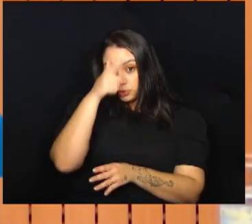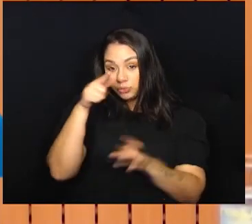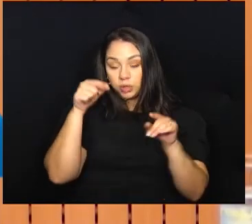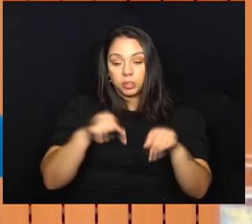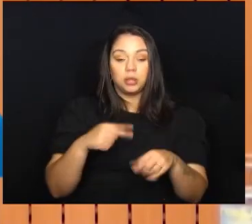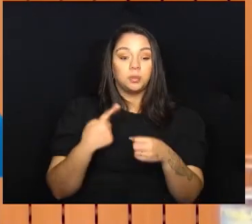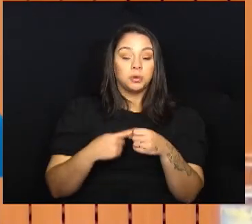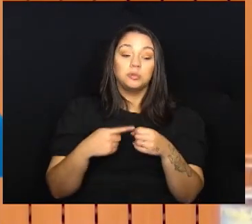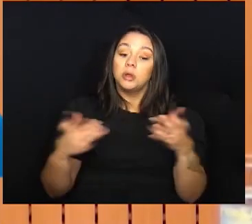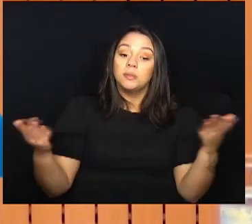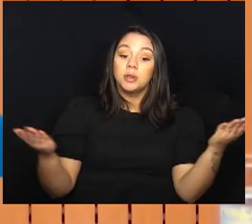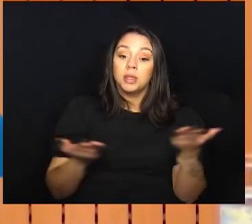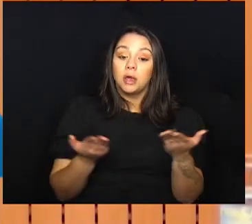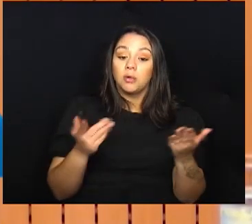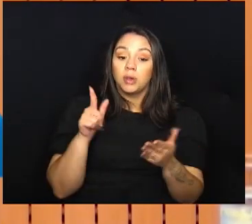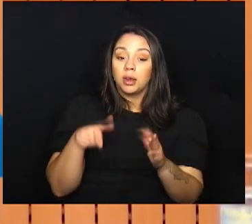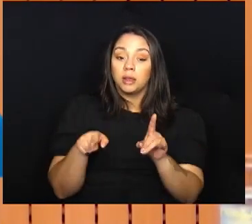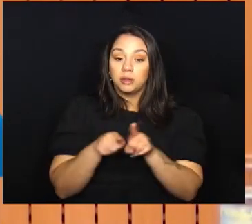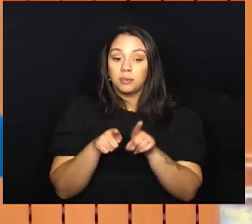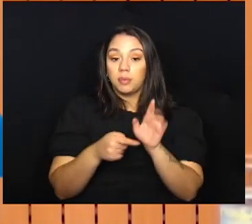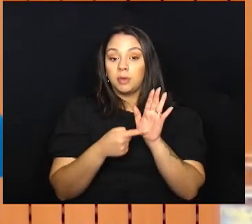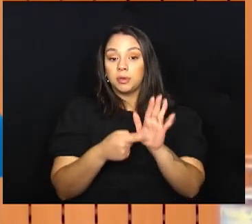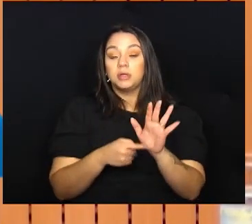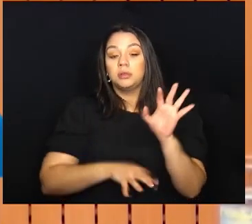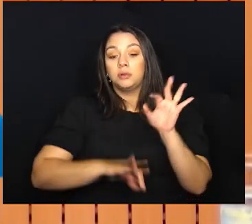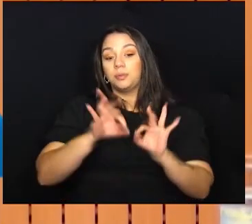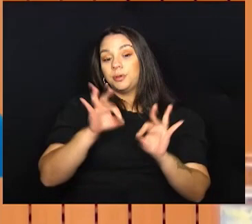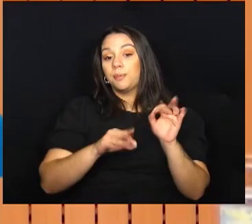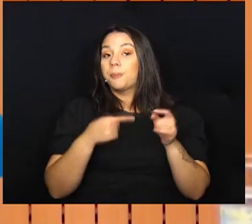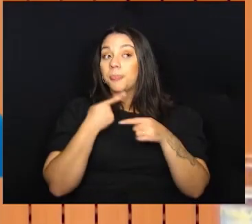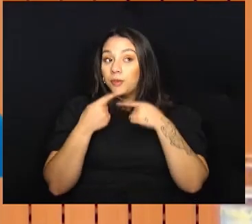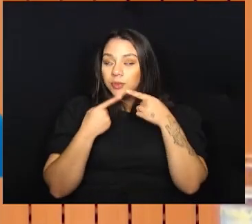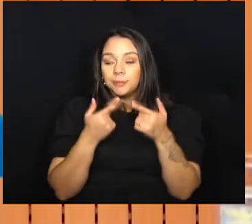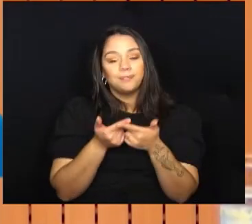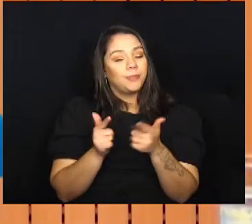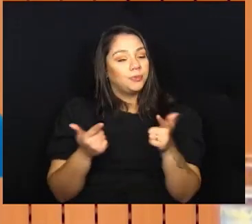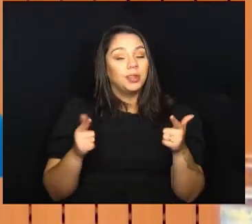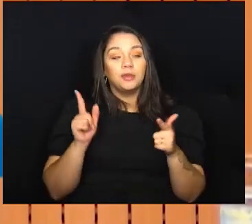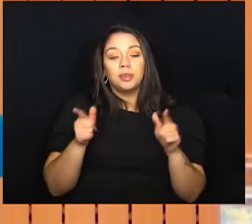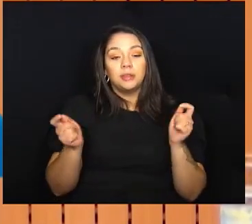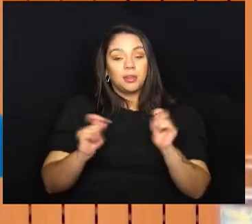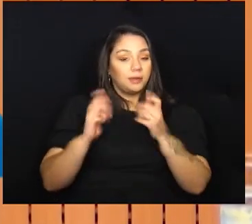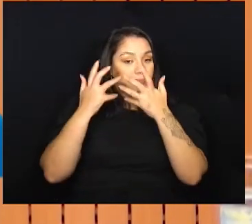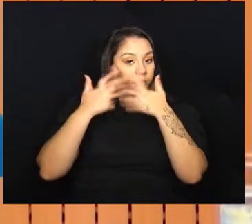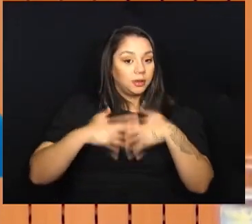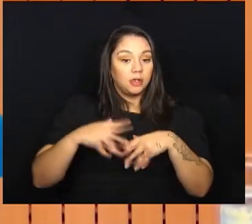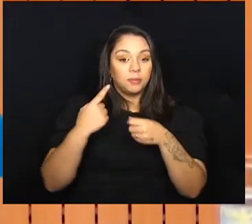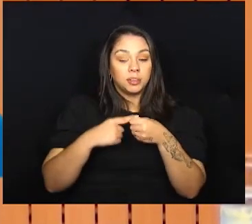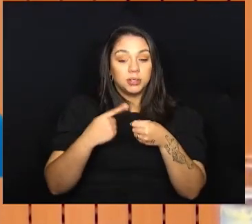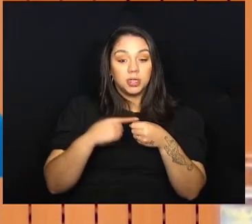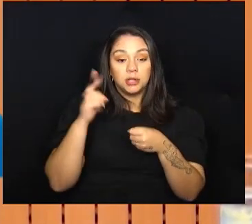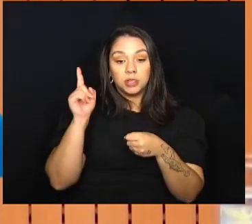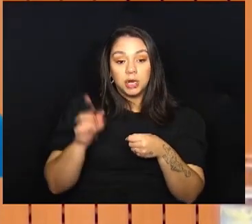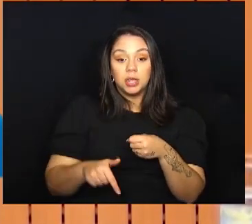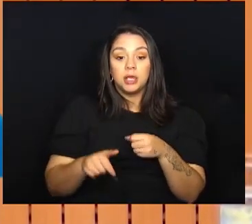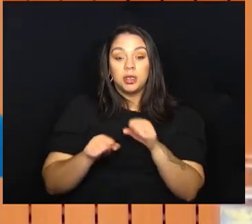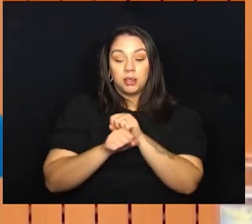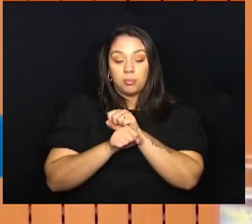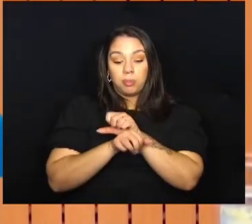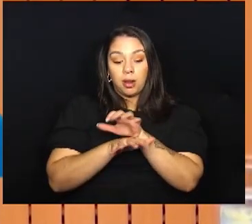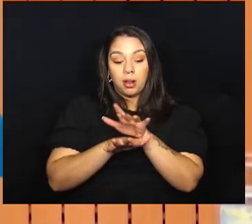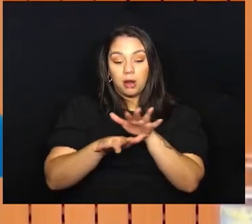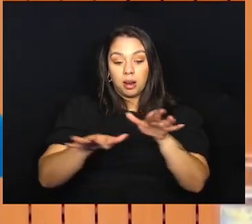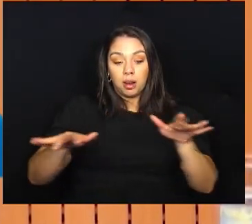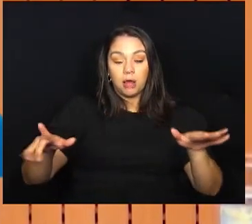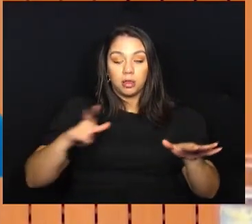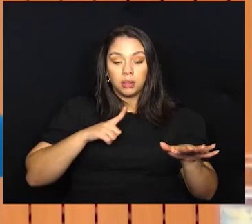agora, com a apresentação desse plano, não tenho dúvidas que a gente vai conseguir pensar uma cidade que seja distribuída, que